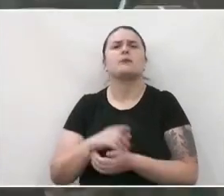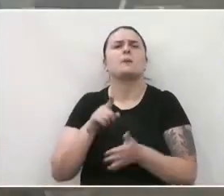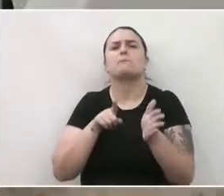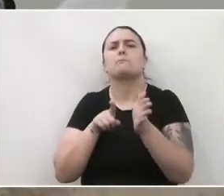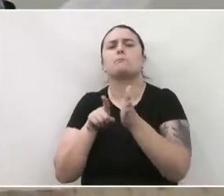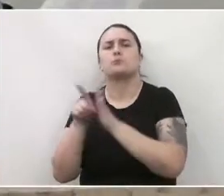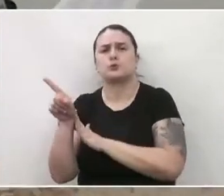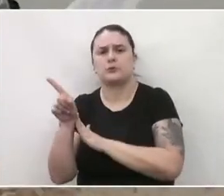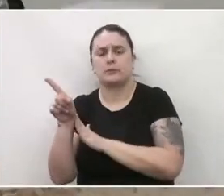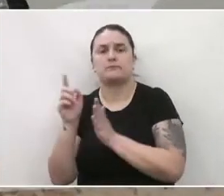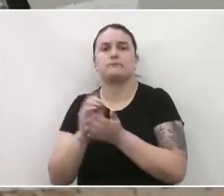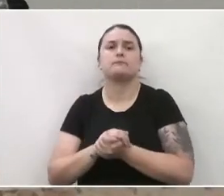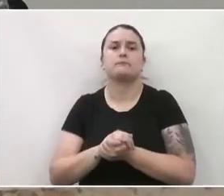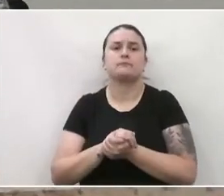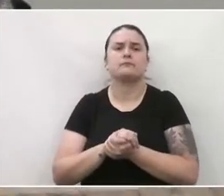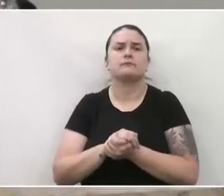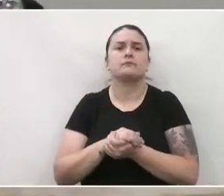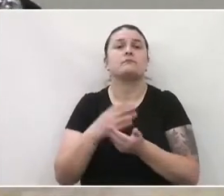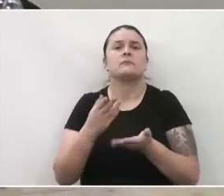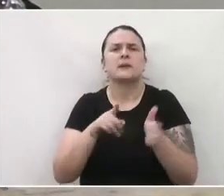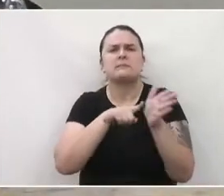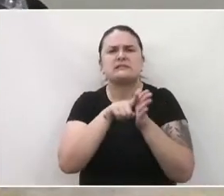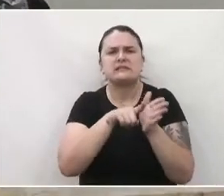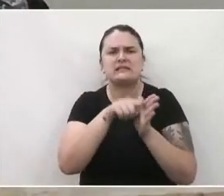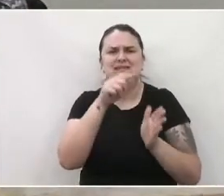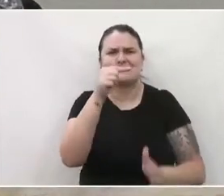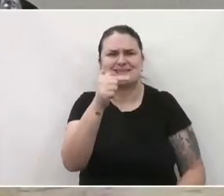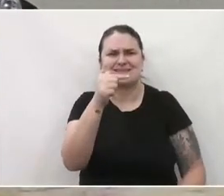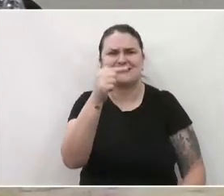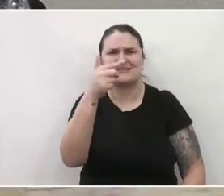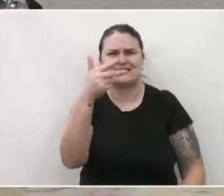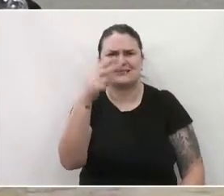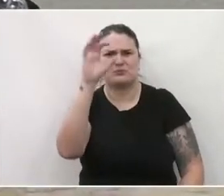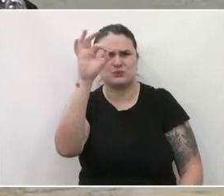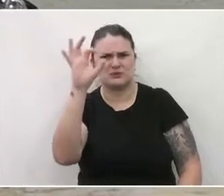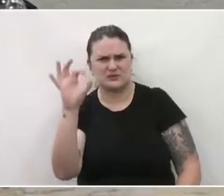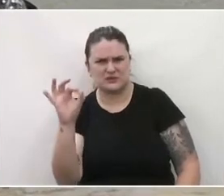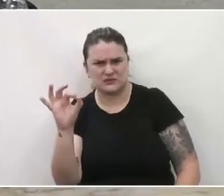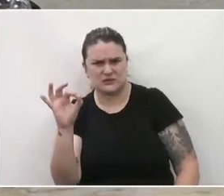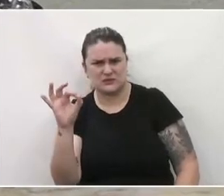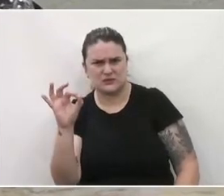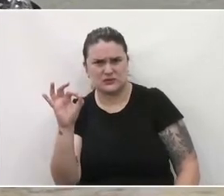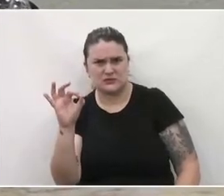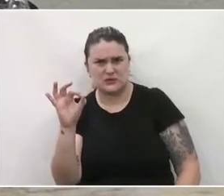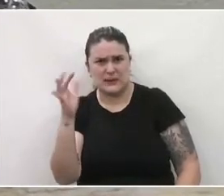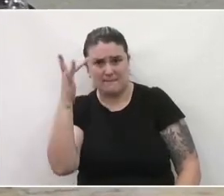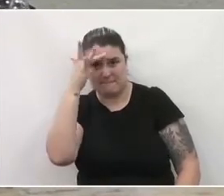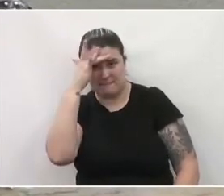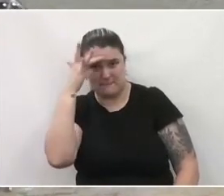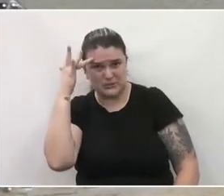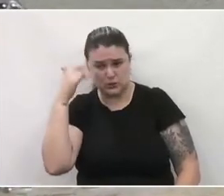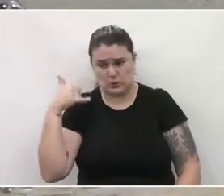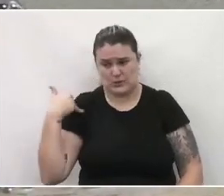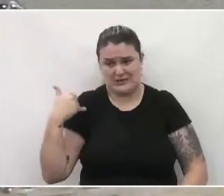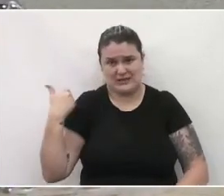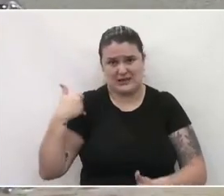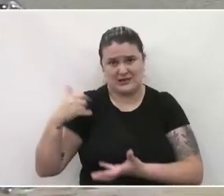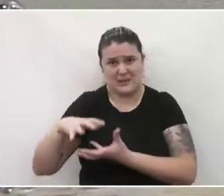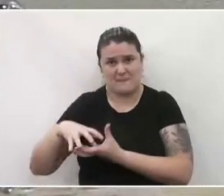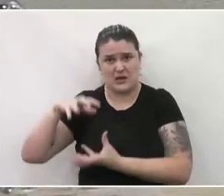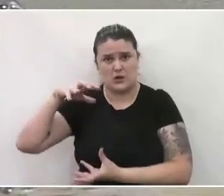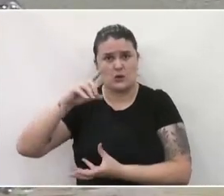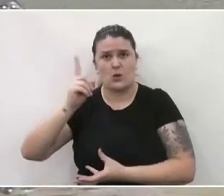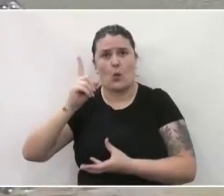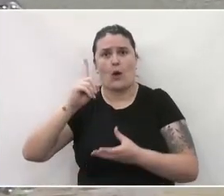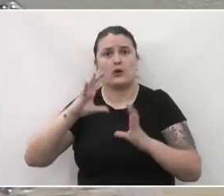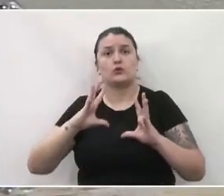ó. Quanto a esse índice 73 a 27, mas isso aí seria nas pessoas idosas que foram vacinadas até agora, né? Não no